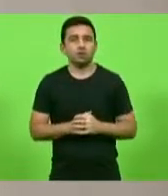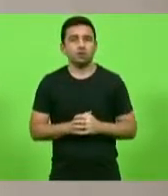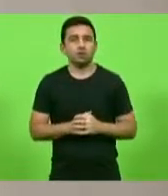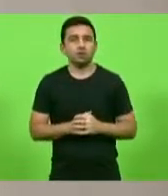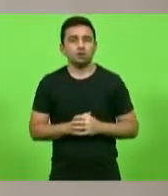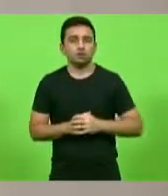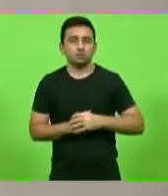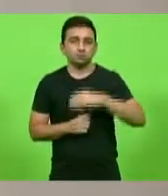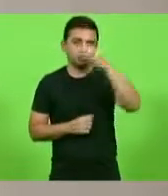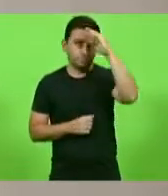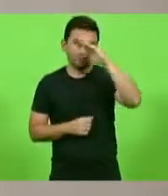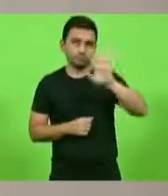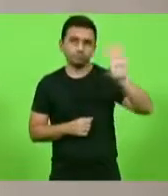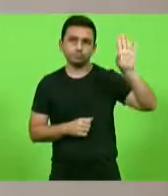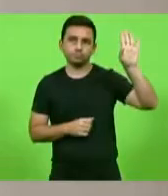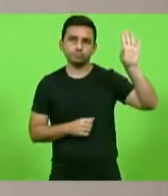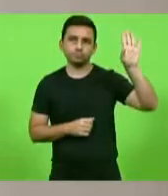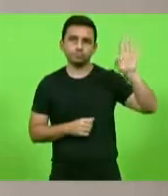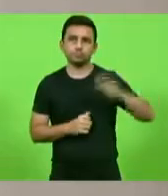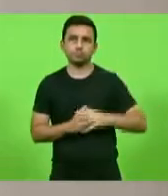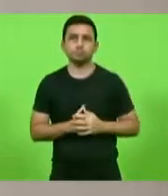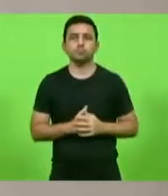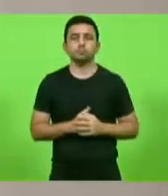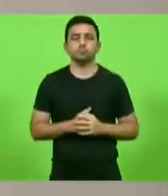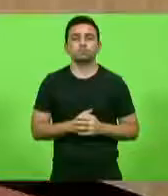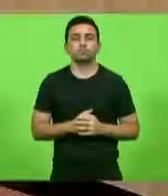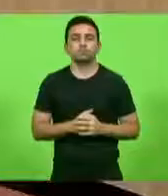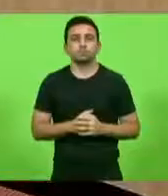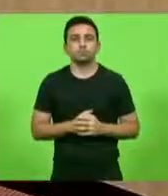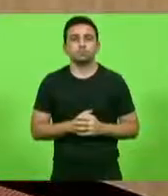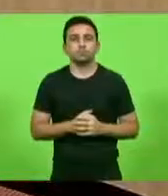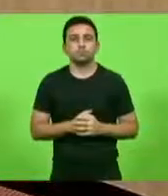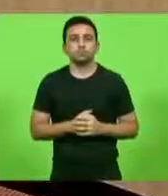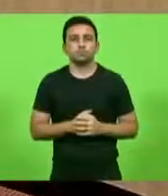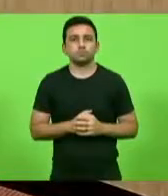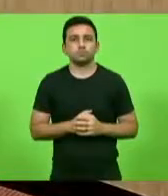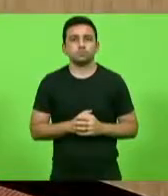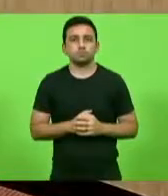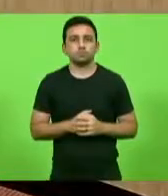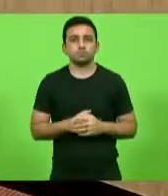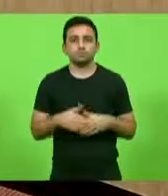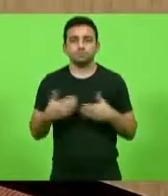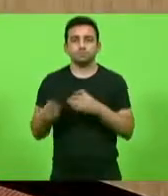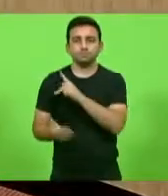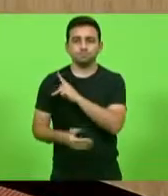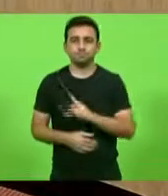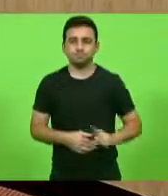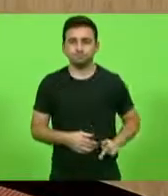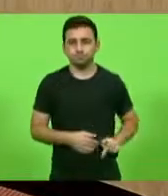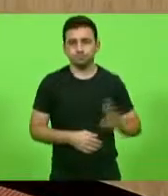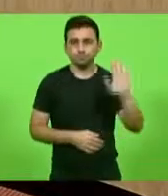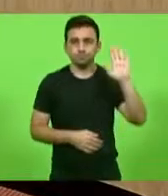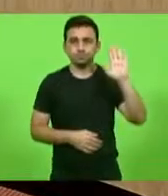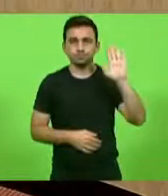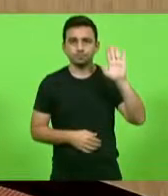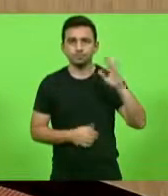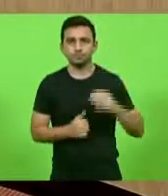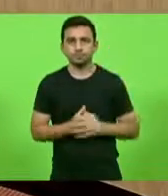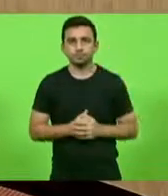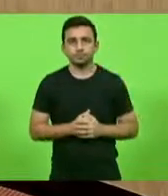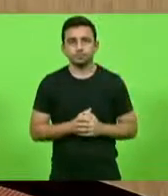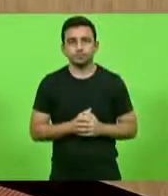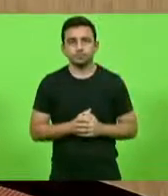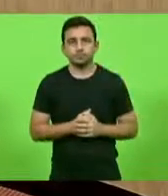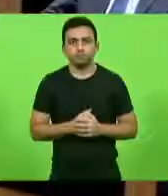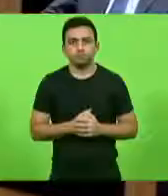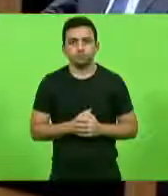Para discutir, deputado Jean Kuhlman. Depois, Marcos Vieira. Senhor presidente, pela ordem. Deputado Marcos Vieira vai presidir a comissão de